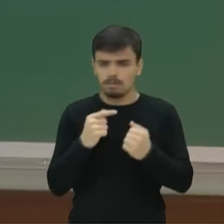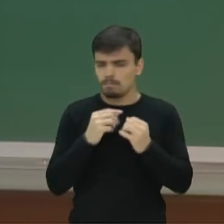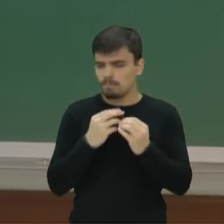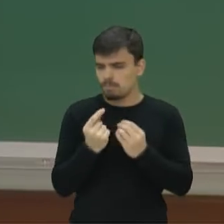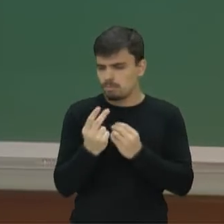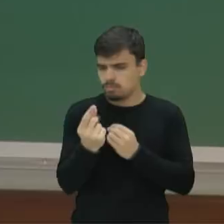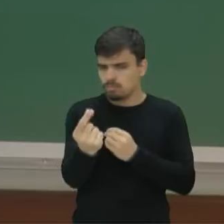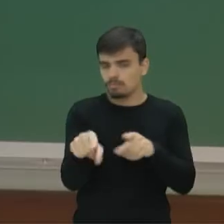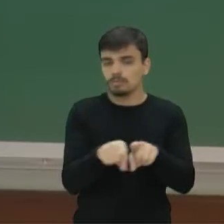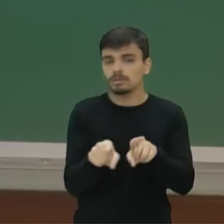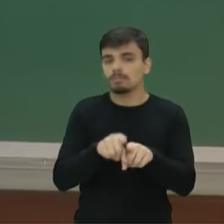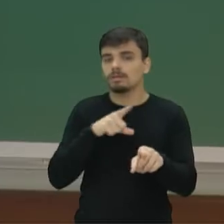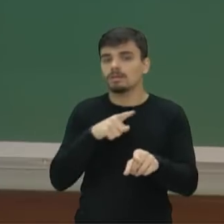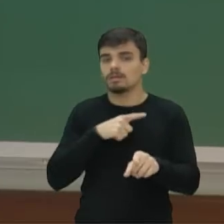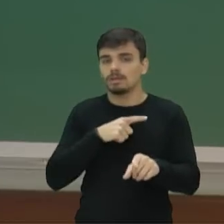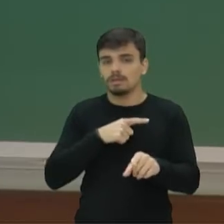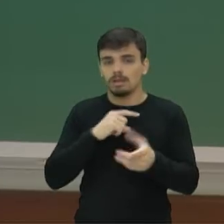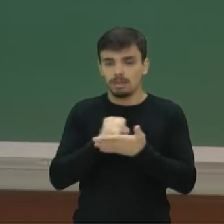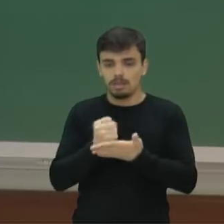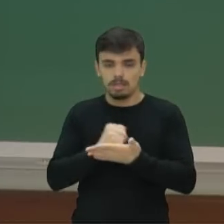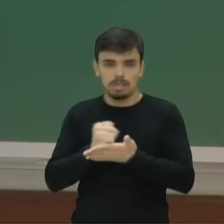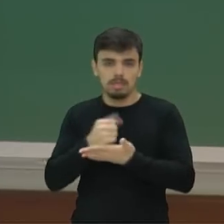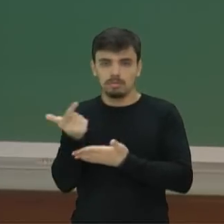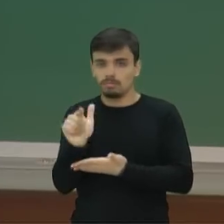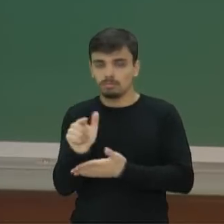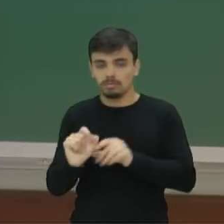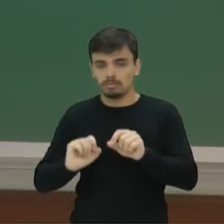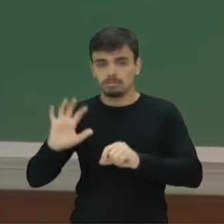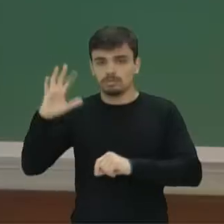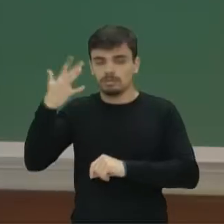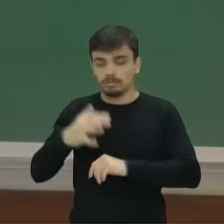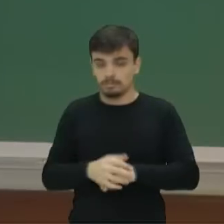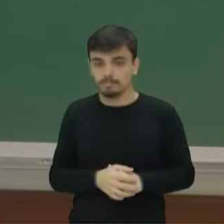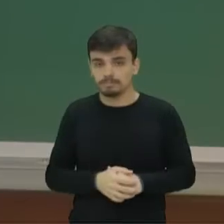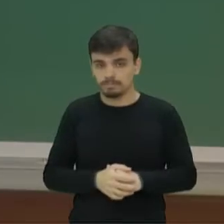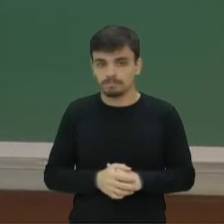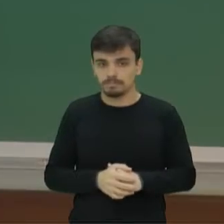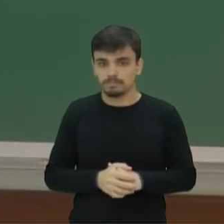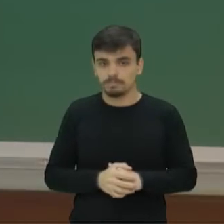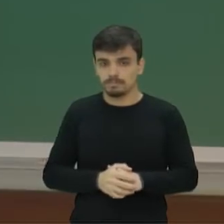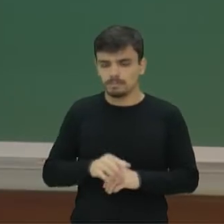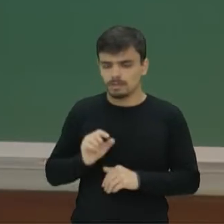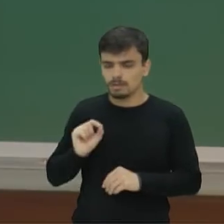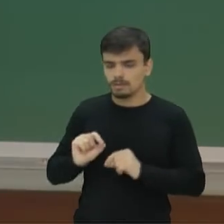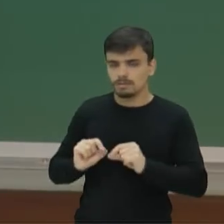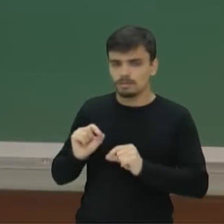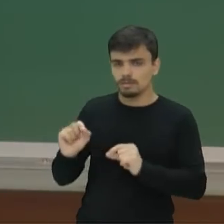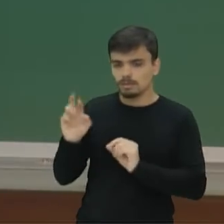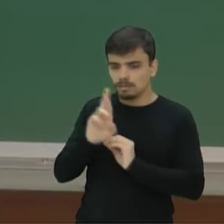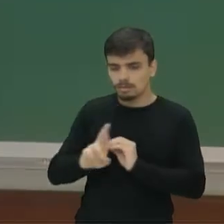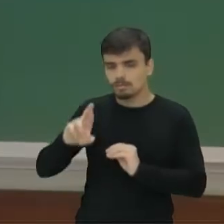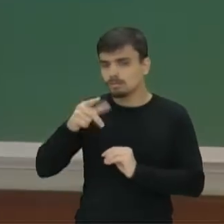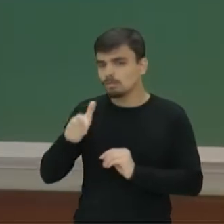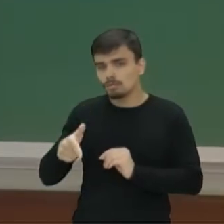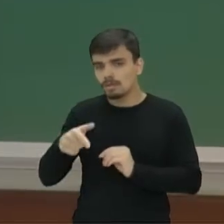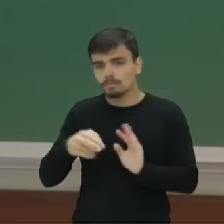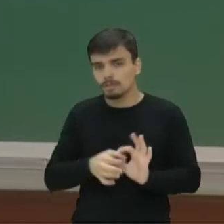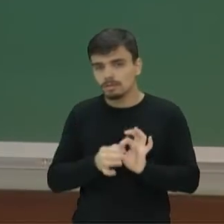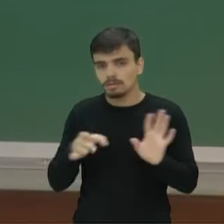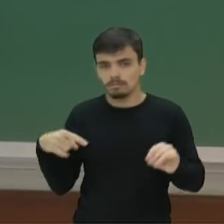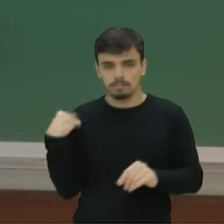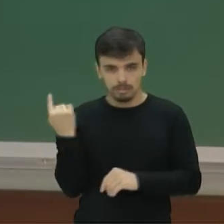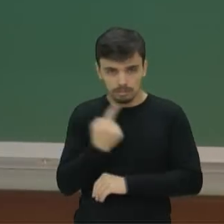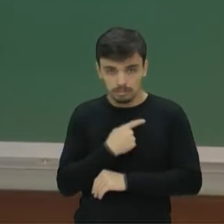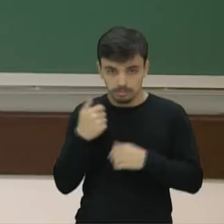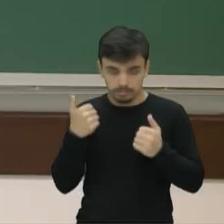exploração se der de forma descontrolada, o que vai acontecer? Daqui a um tempo, esses recursos não estarão mais disponíveis para